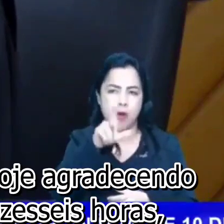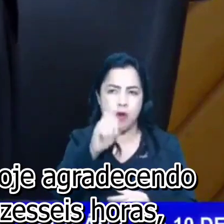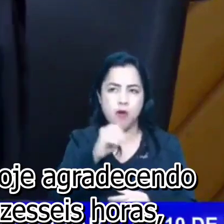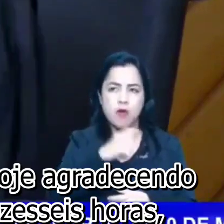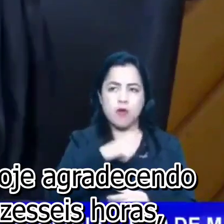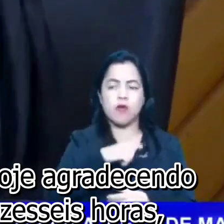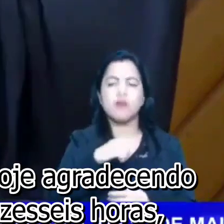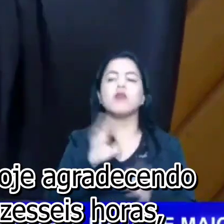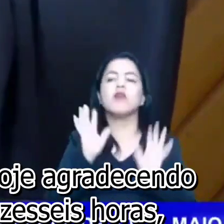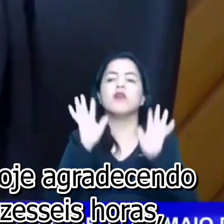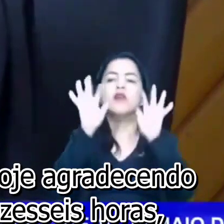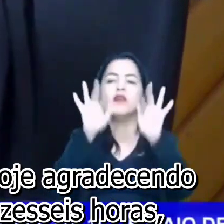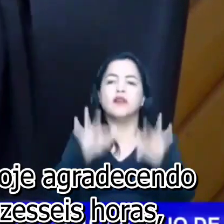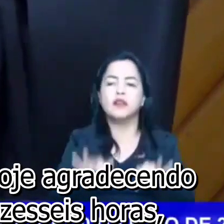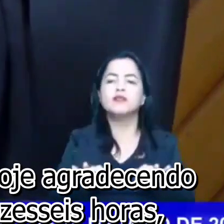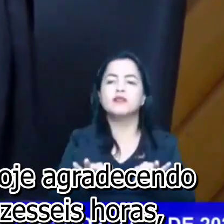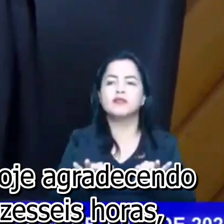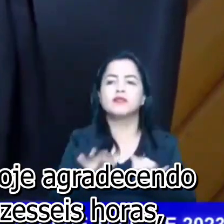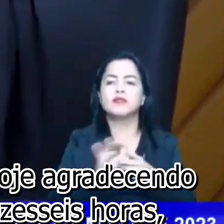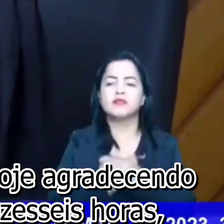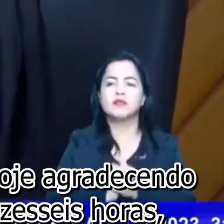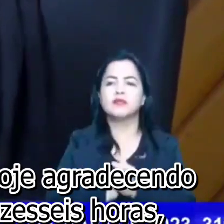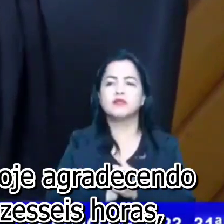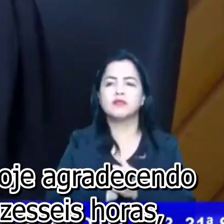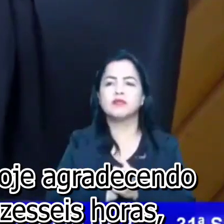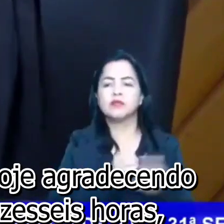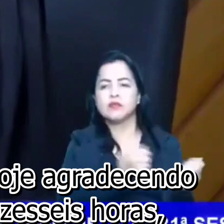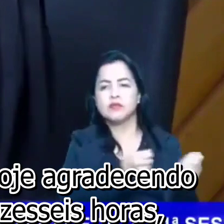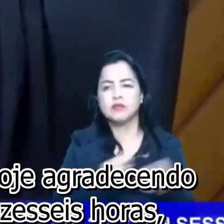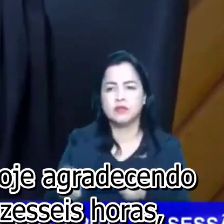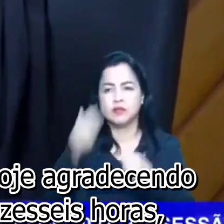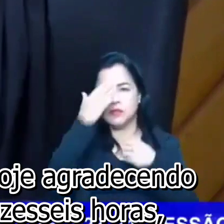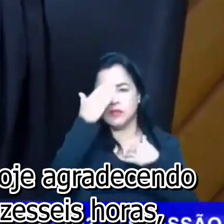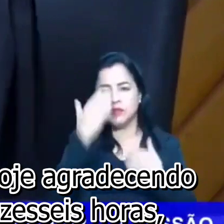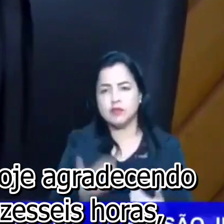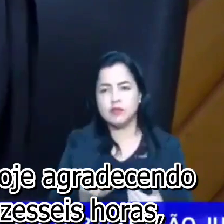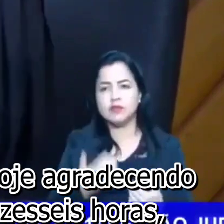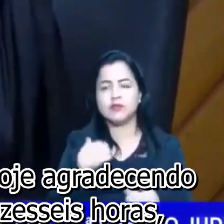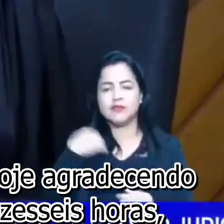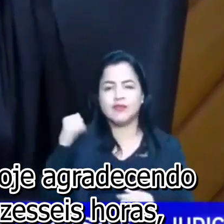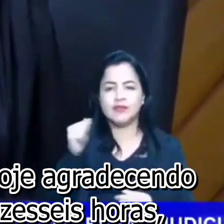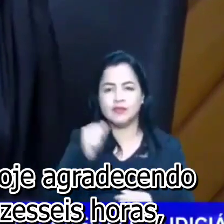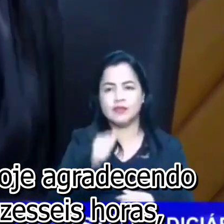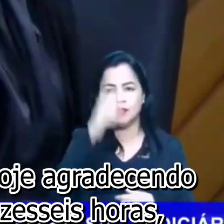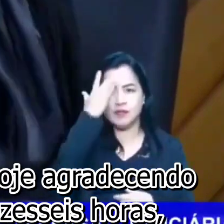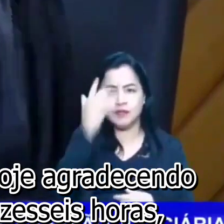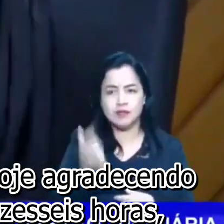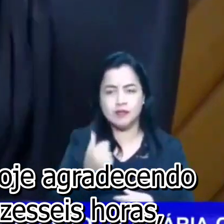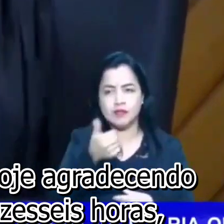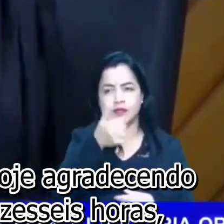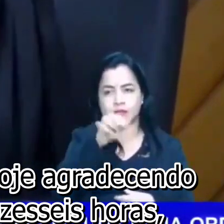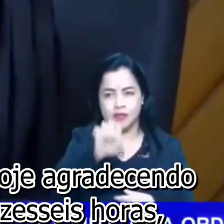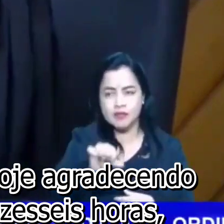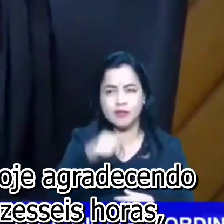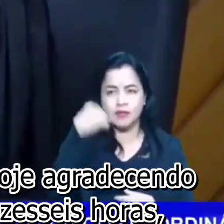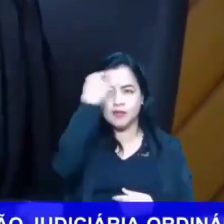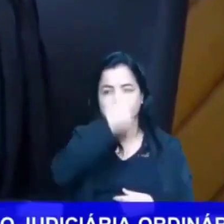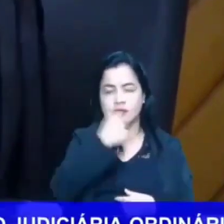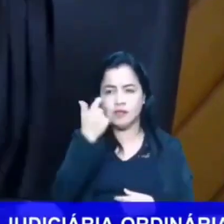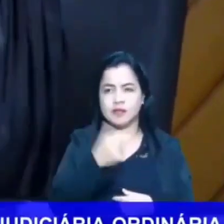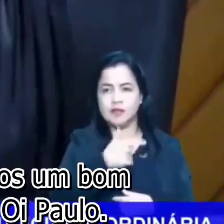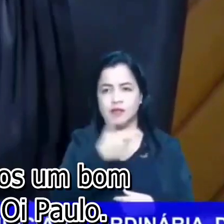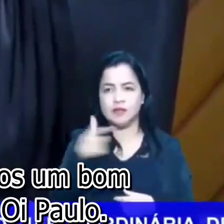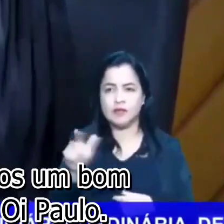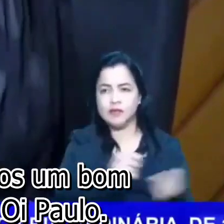E resta então encerrar a nossa sessão de hoje, agradecendo a presença e convidando todos para amanhã às 16 horas a